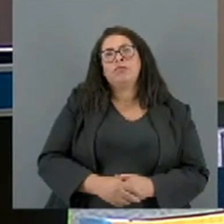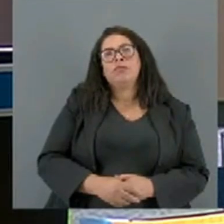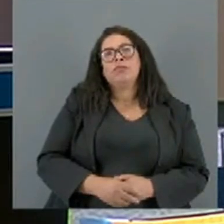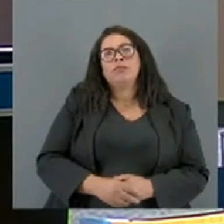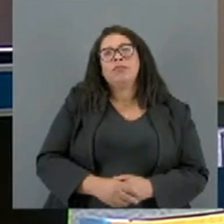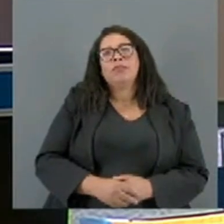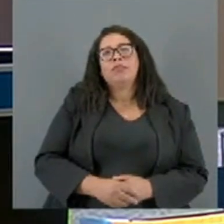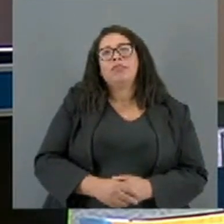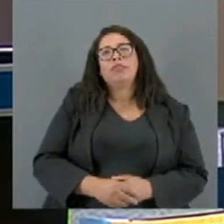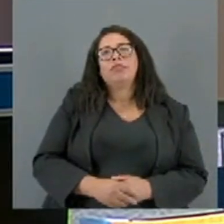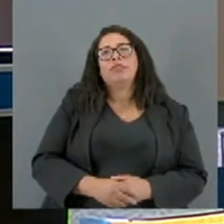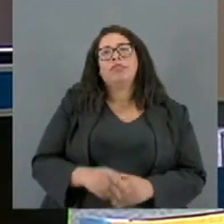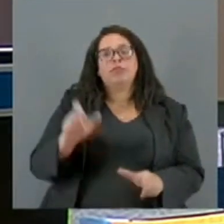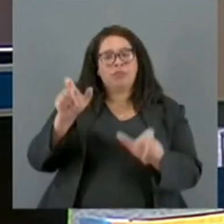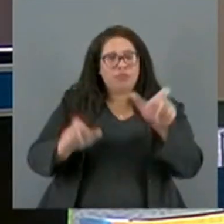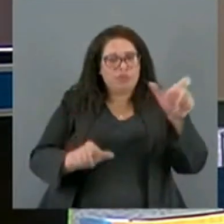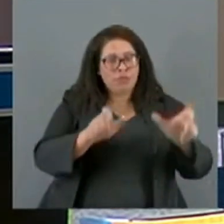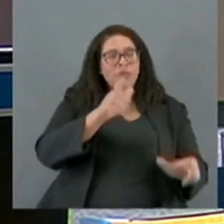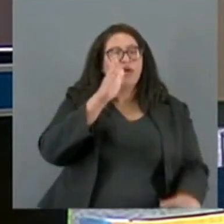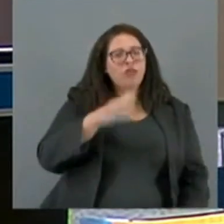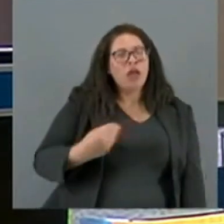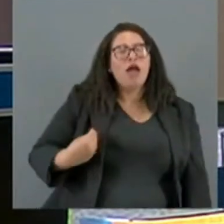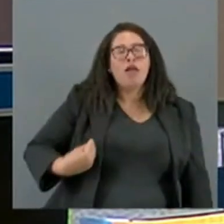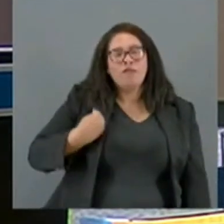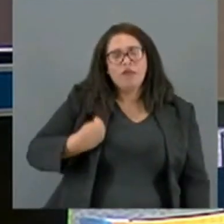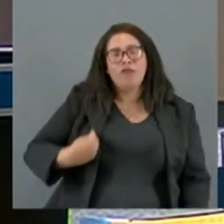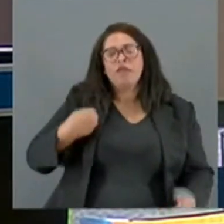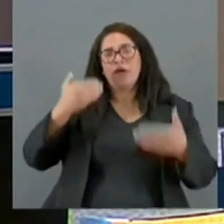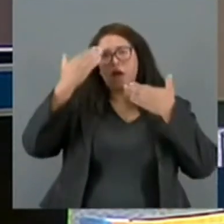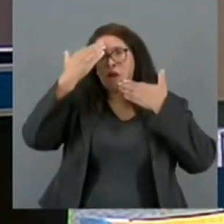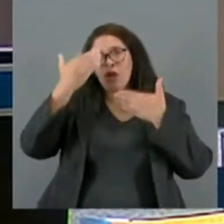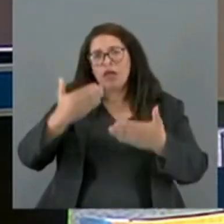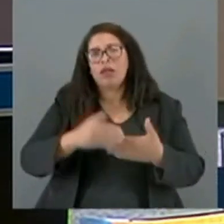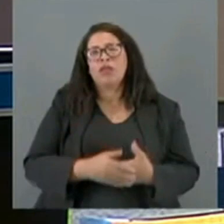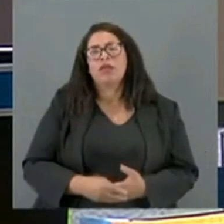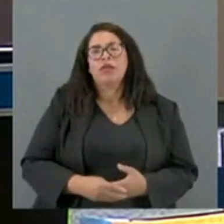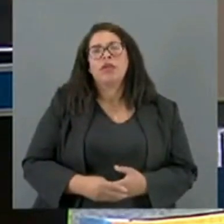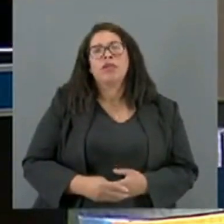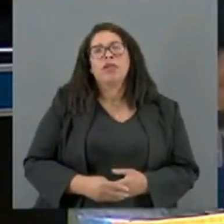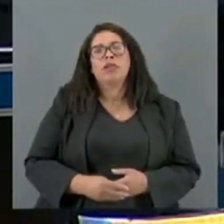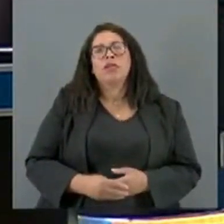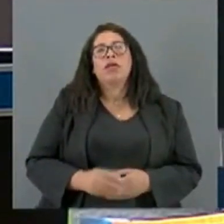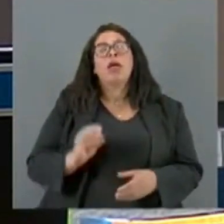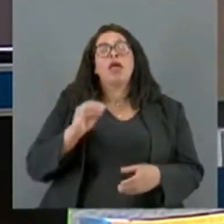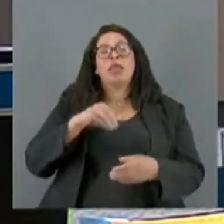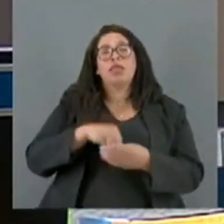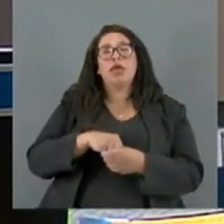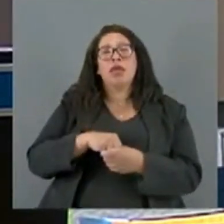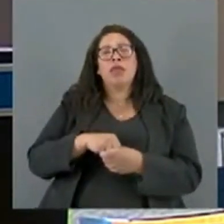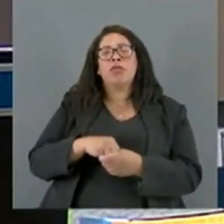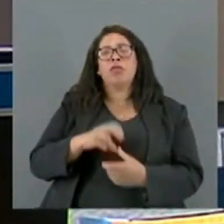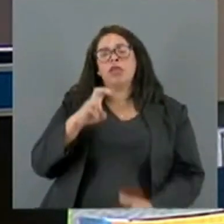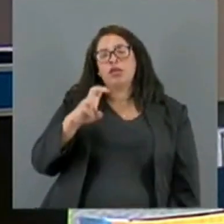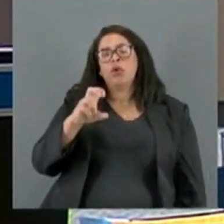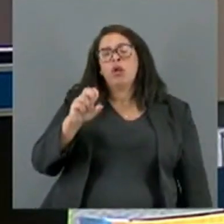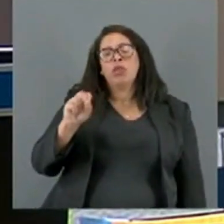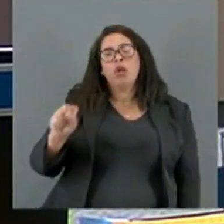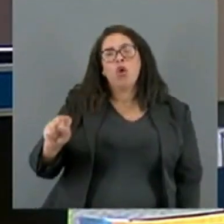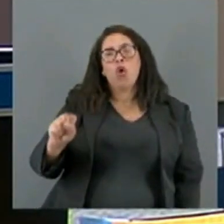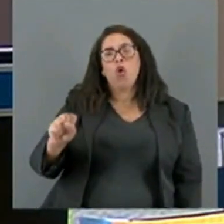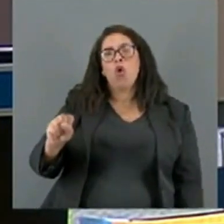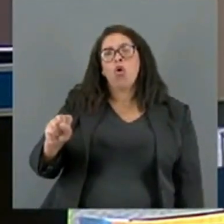muitos aqui presentes, e também já agradeço estas presenças, dentro de um universo de 58